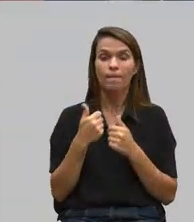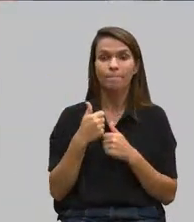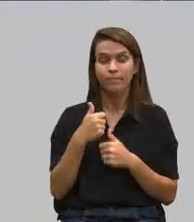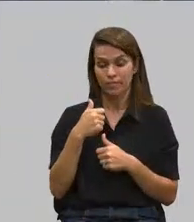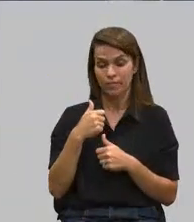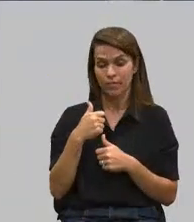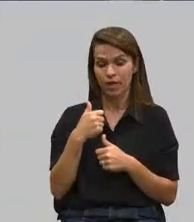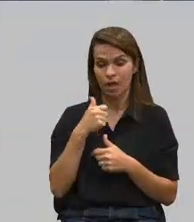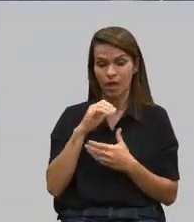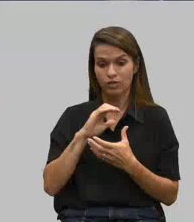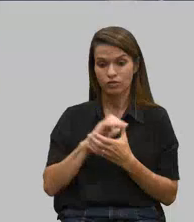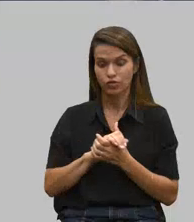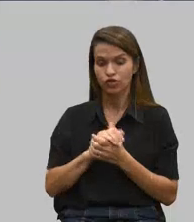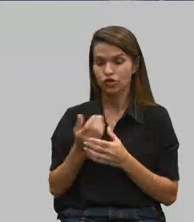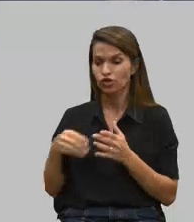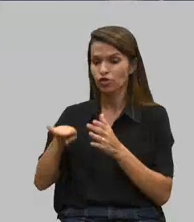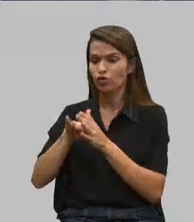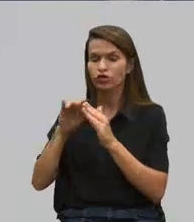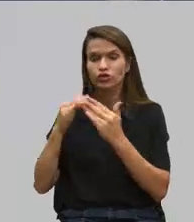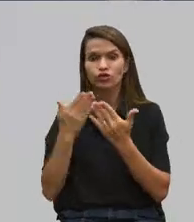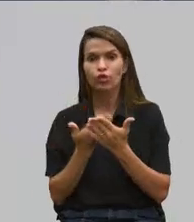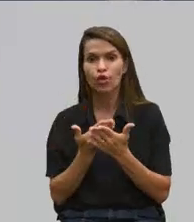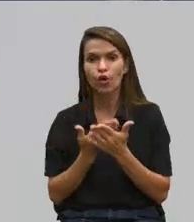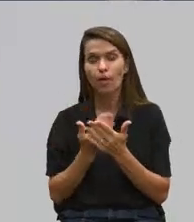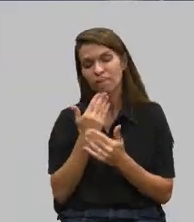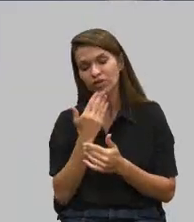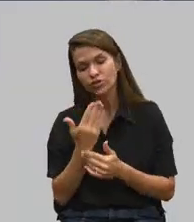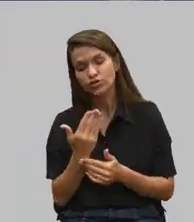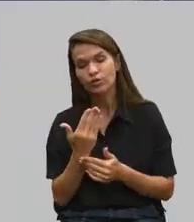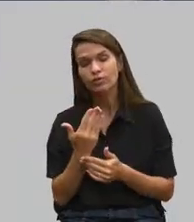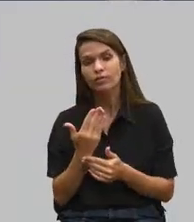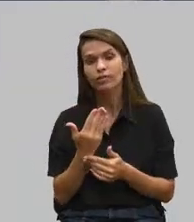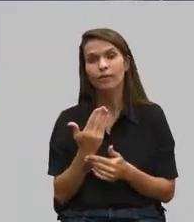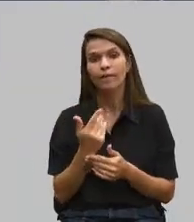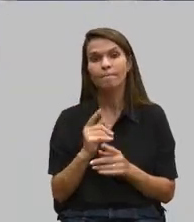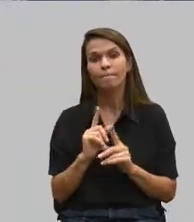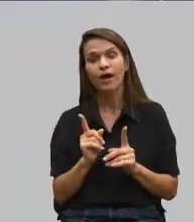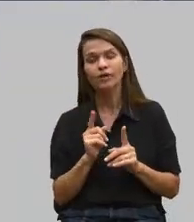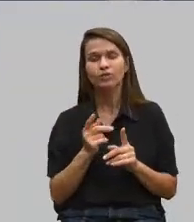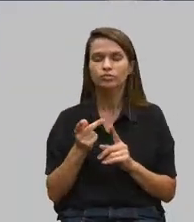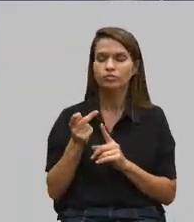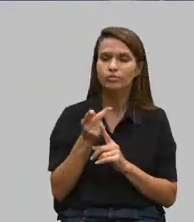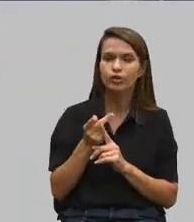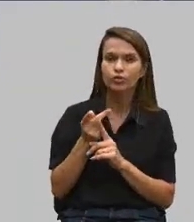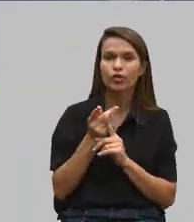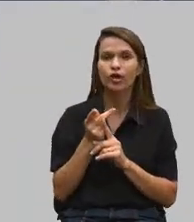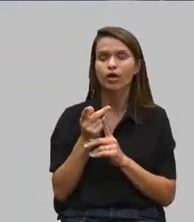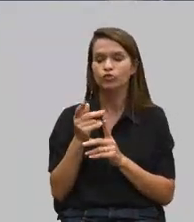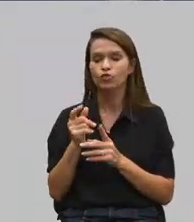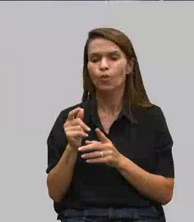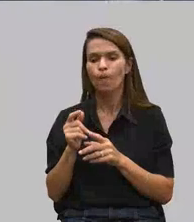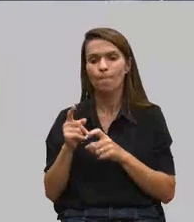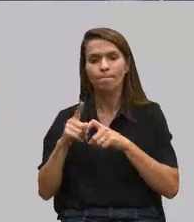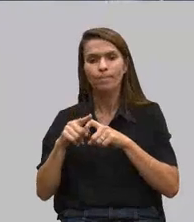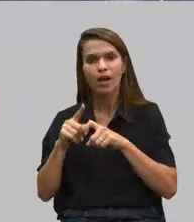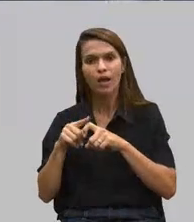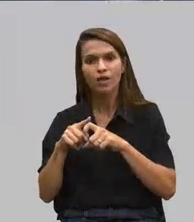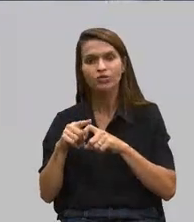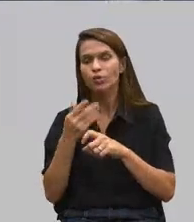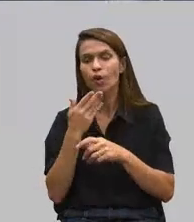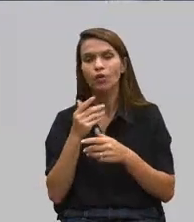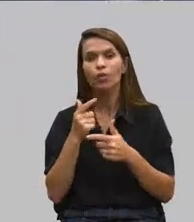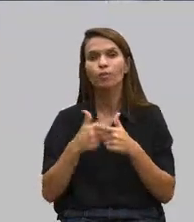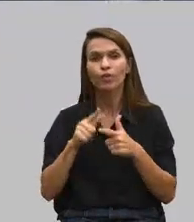esposa chegou na escola pediu e tal mas nós eh procuramos né o especialista e tal e qual que era o problema o